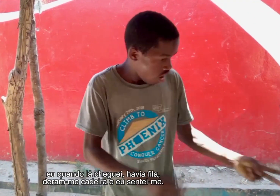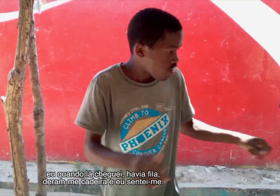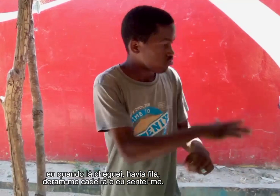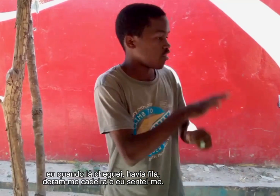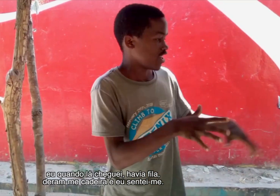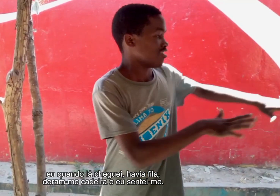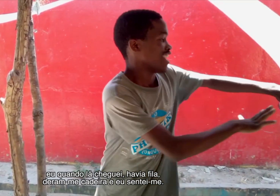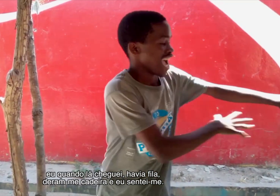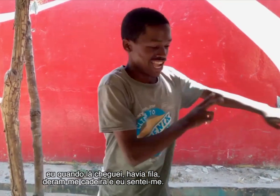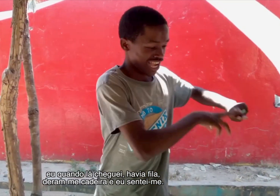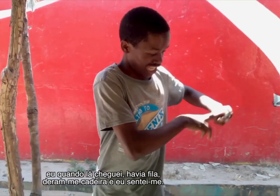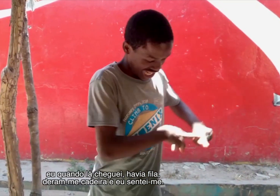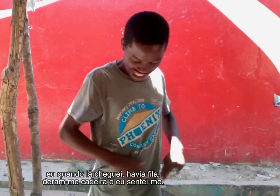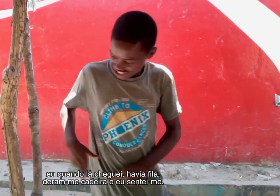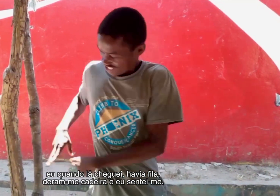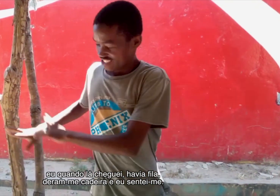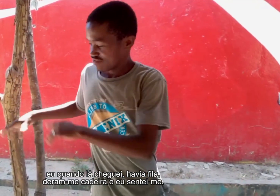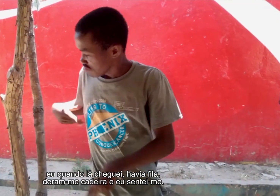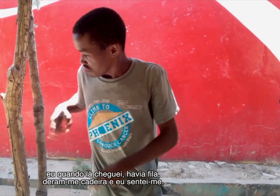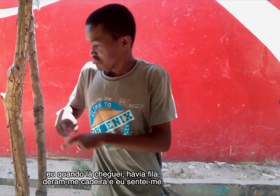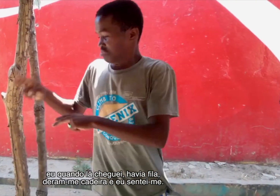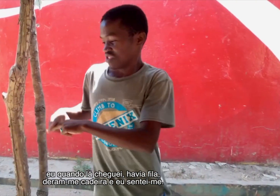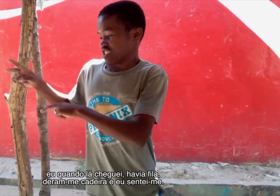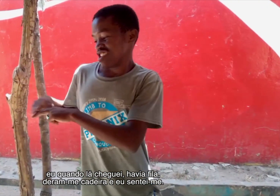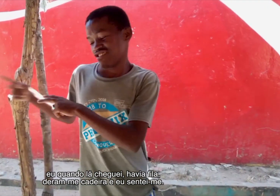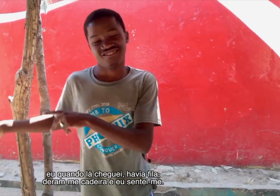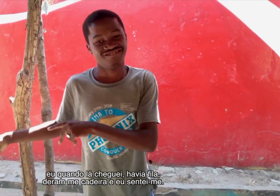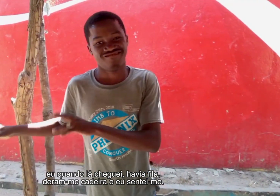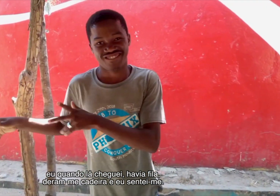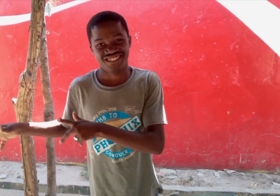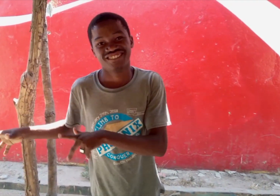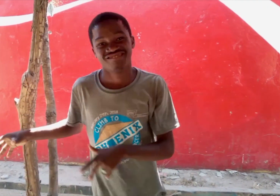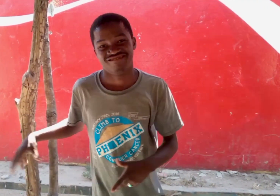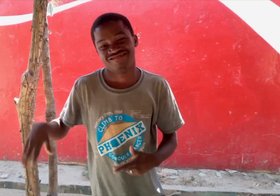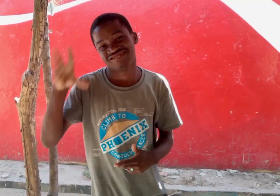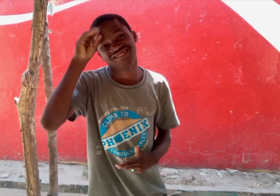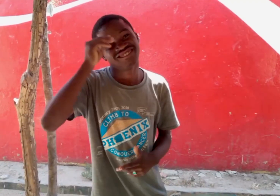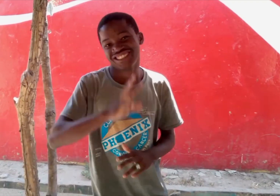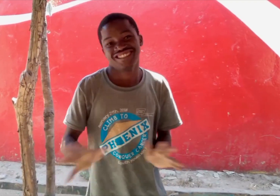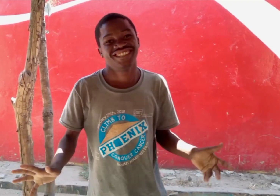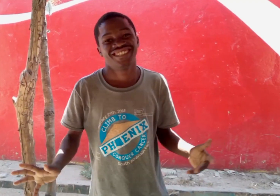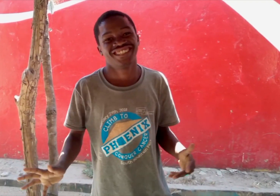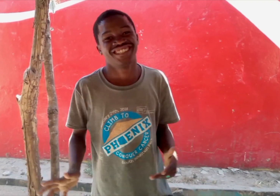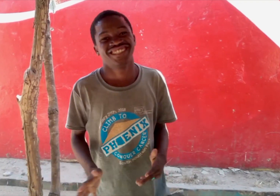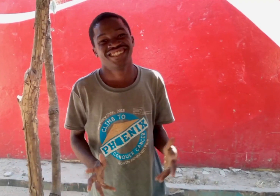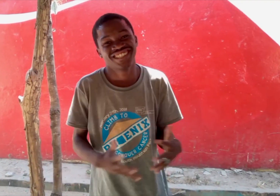lá cheguei, havia fila. Deram-me cadeira e me sentei.